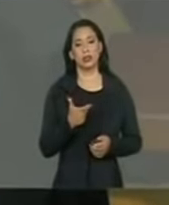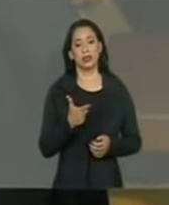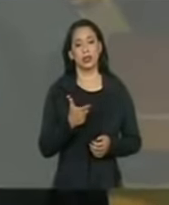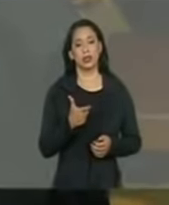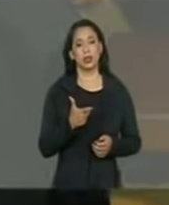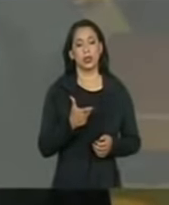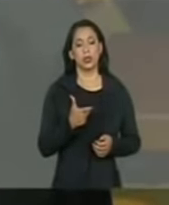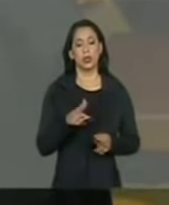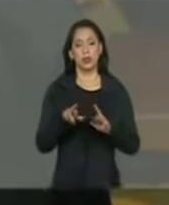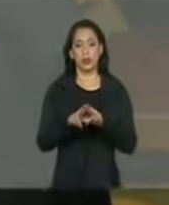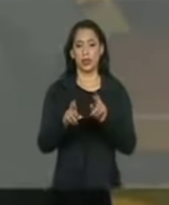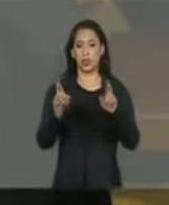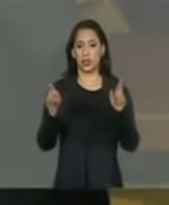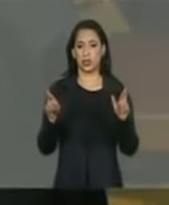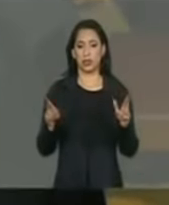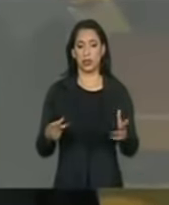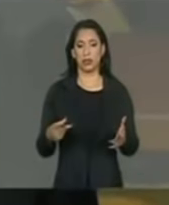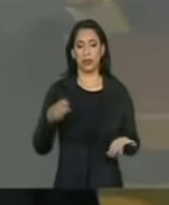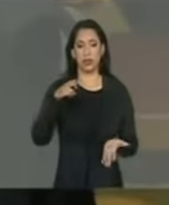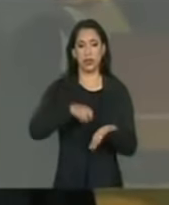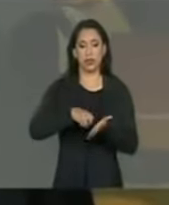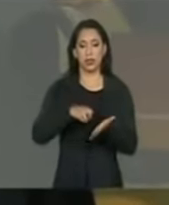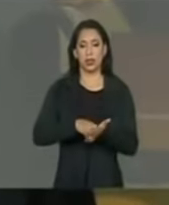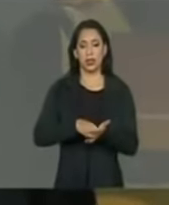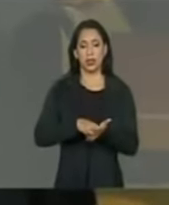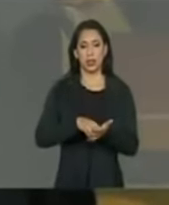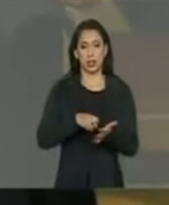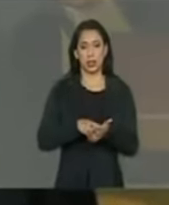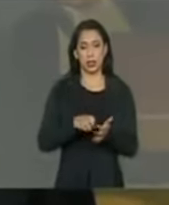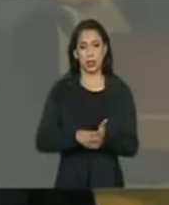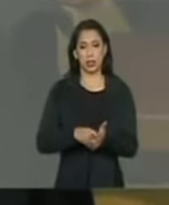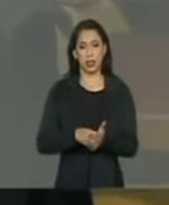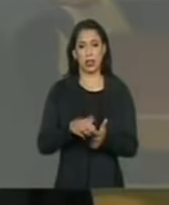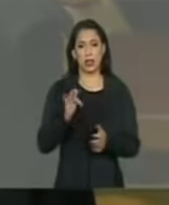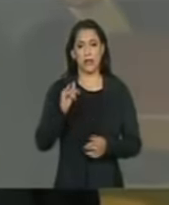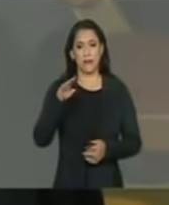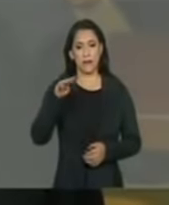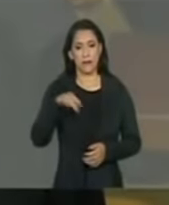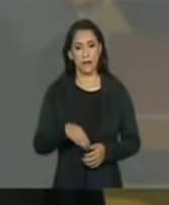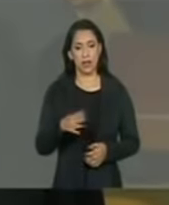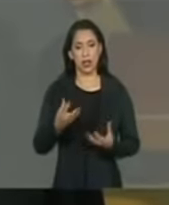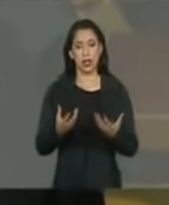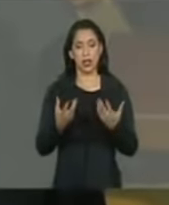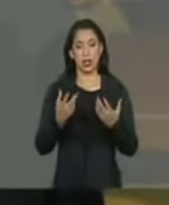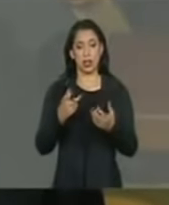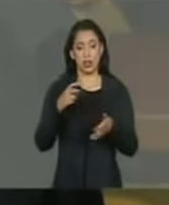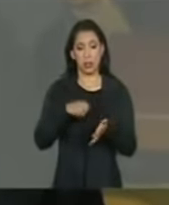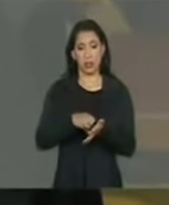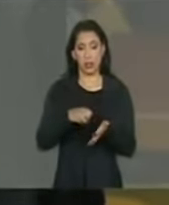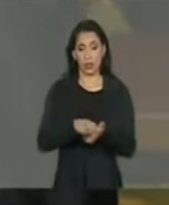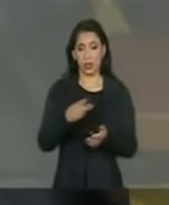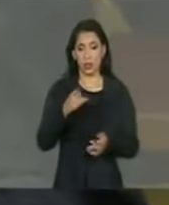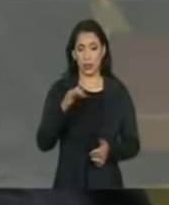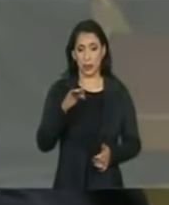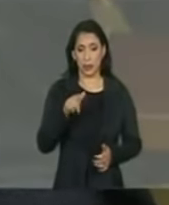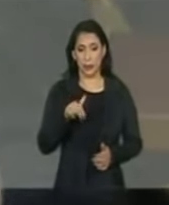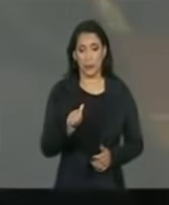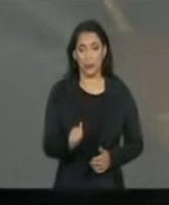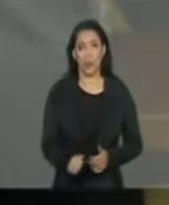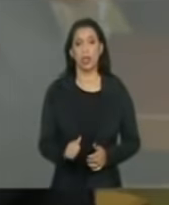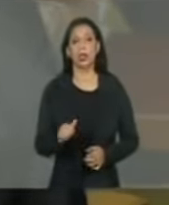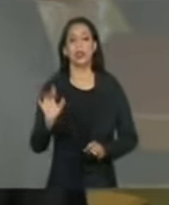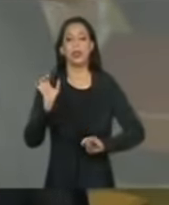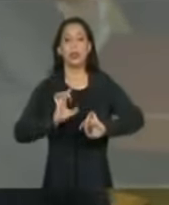efeitos da sentença condenatória para fins comuns para dizer para efeito de execução da pena e para fins especiais